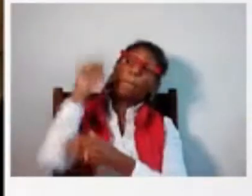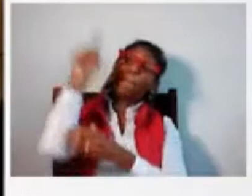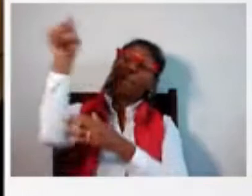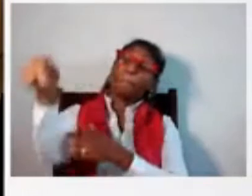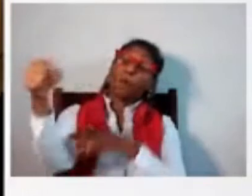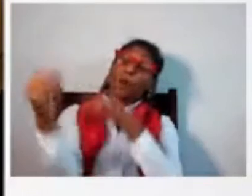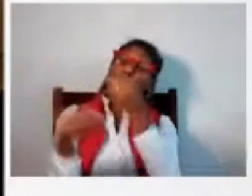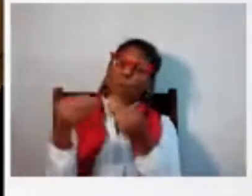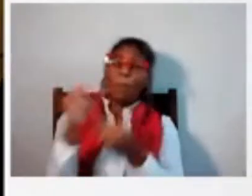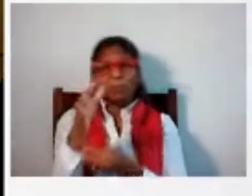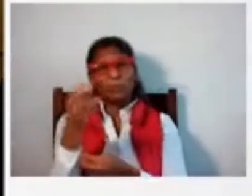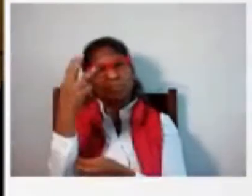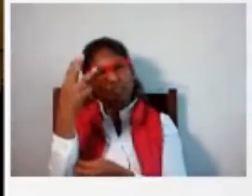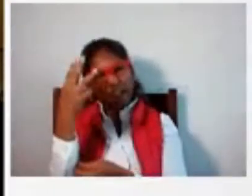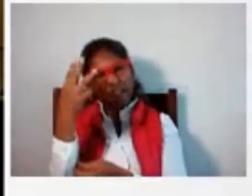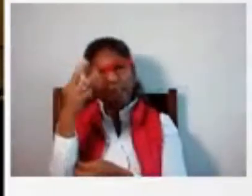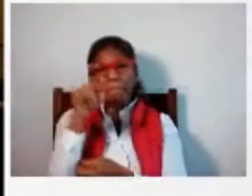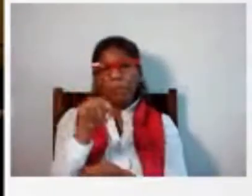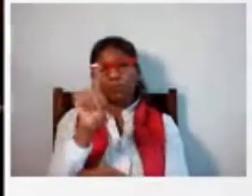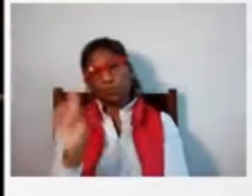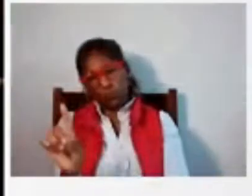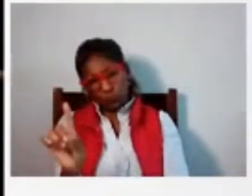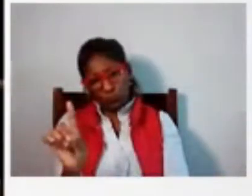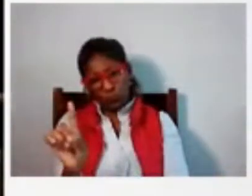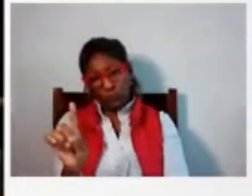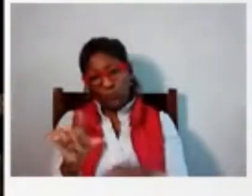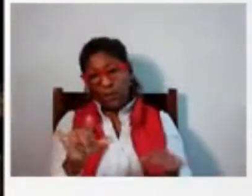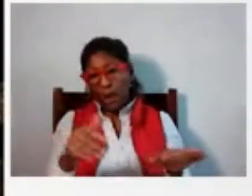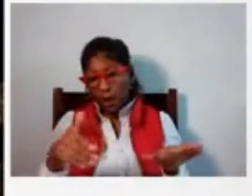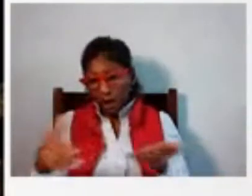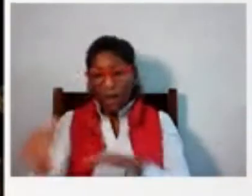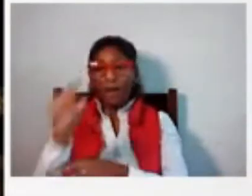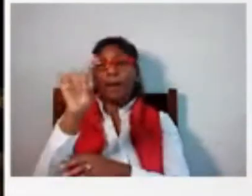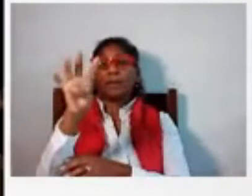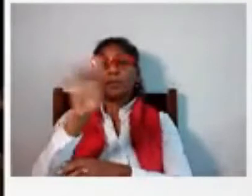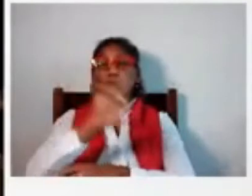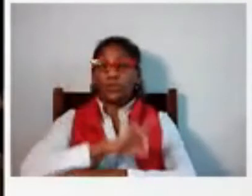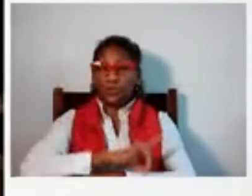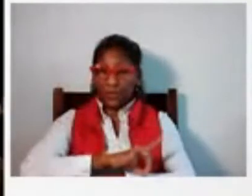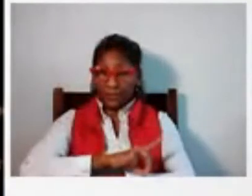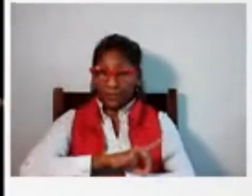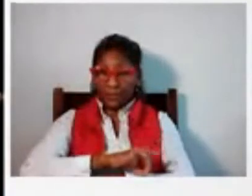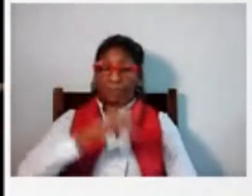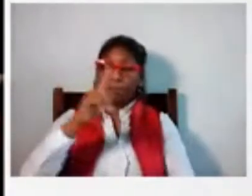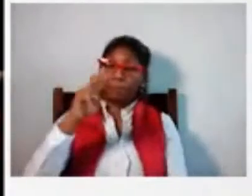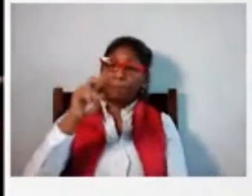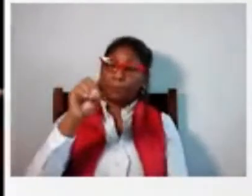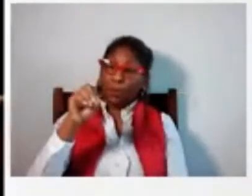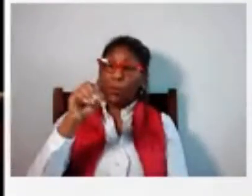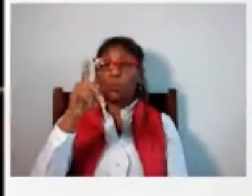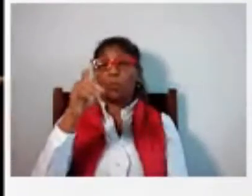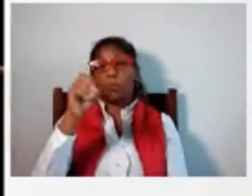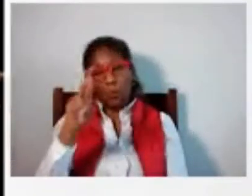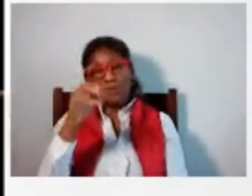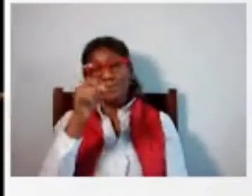de 3,1 óbitos para os próximos 14 dias, e que coloca na proporção da população, como essa é uma região